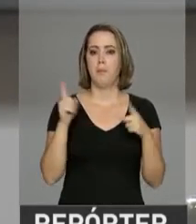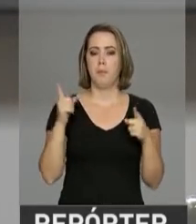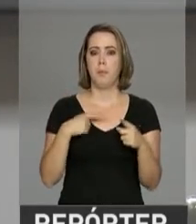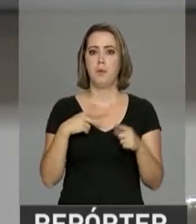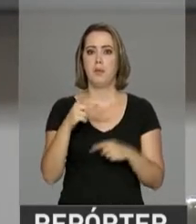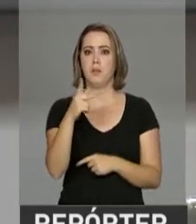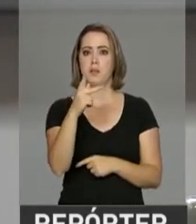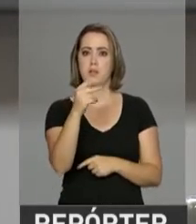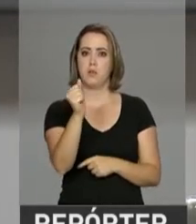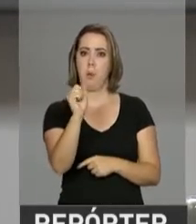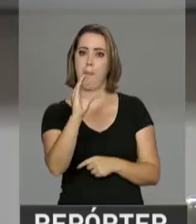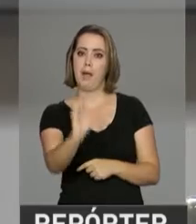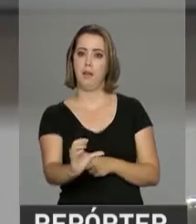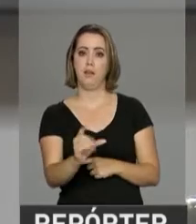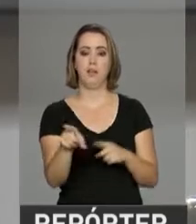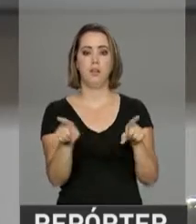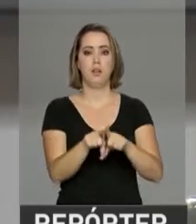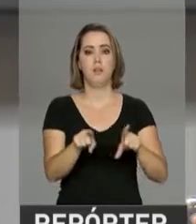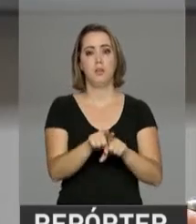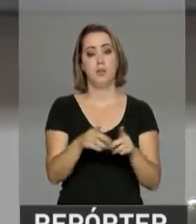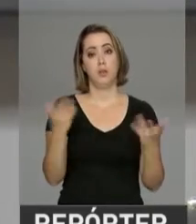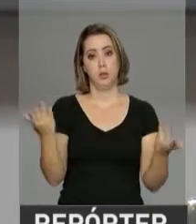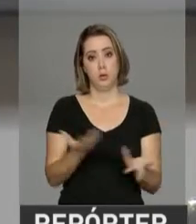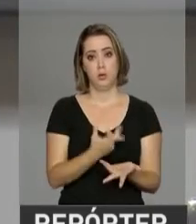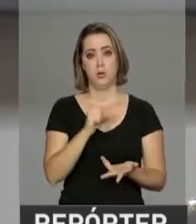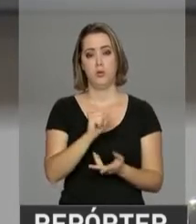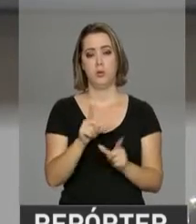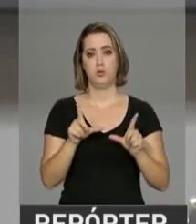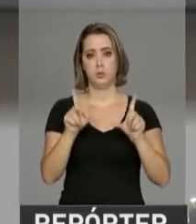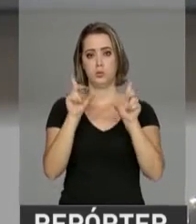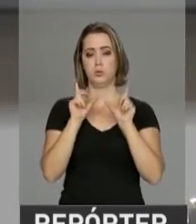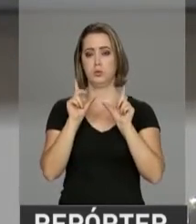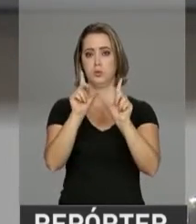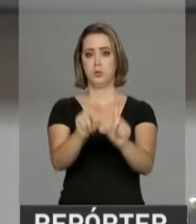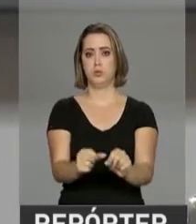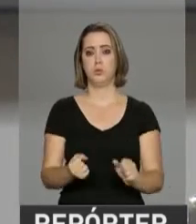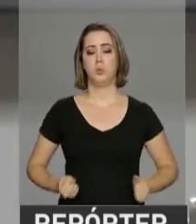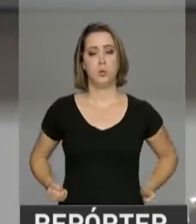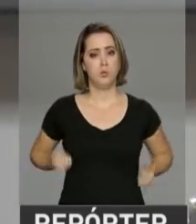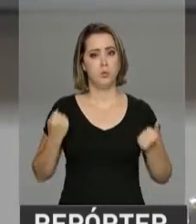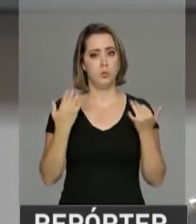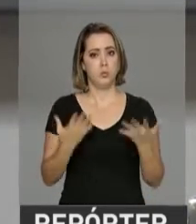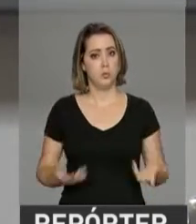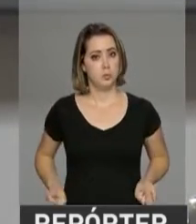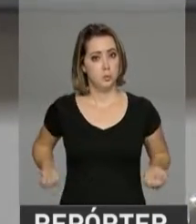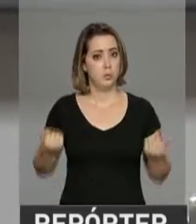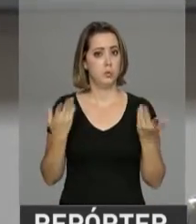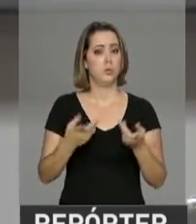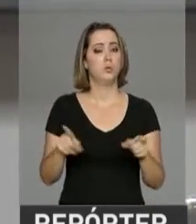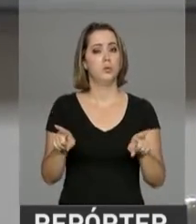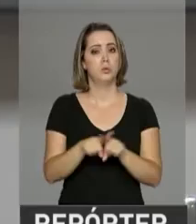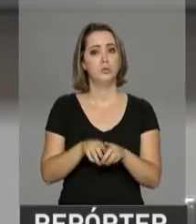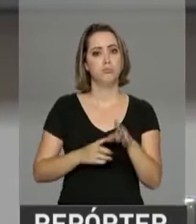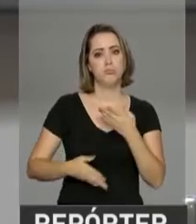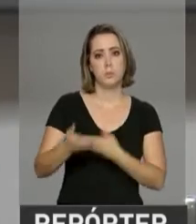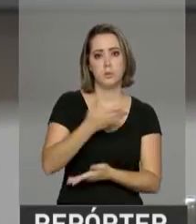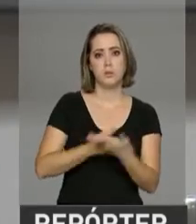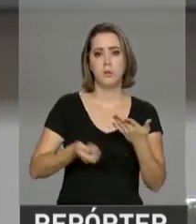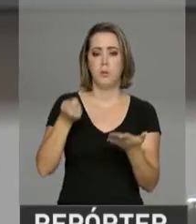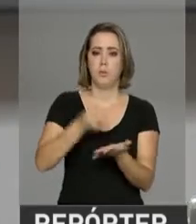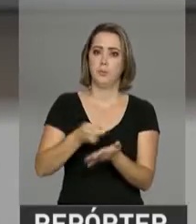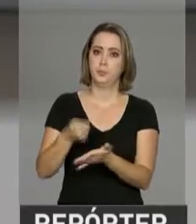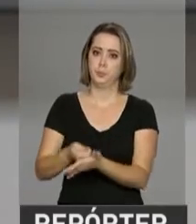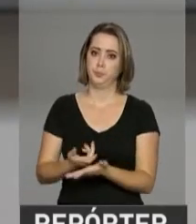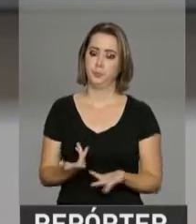pac também quer dizer o que houve é com essa redução da despesa financeira do pac também está relacionado com pagamentos de restos a